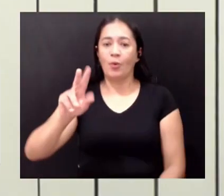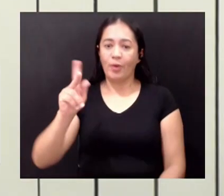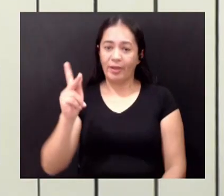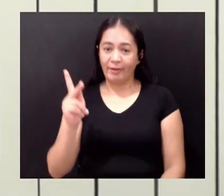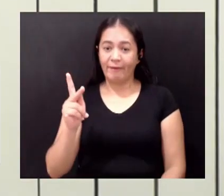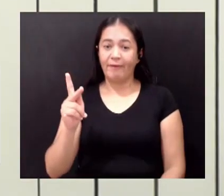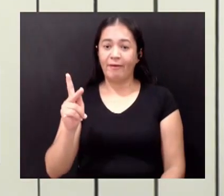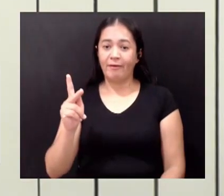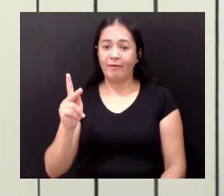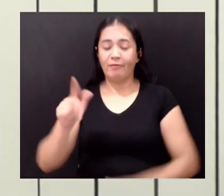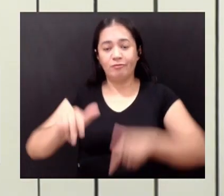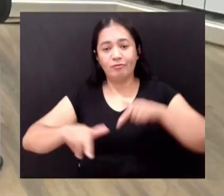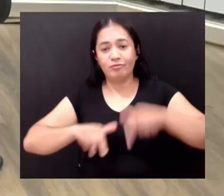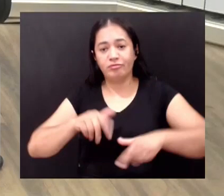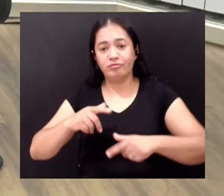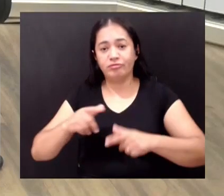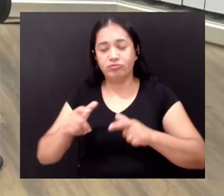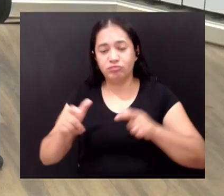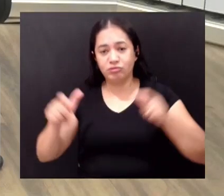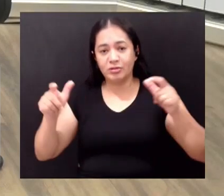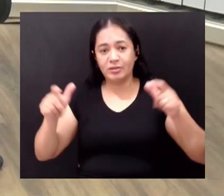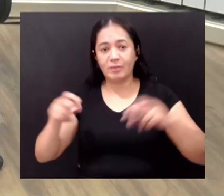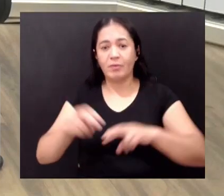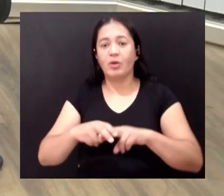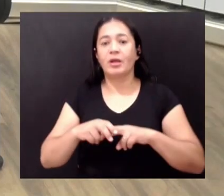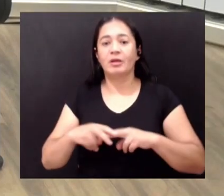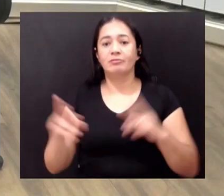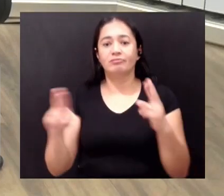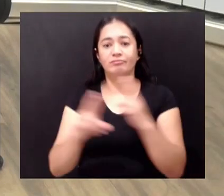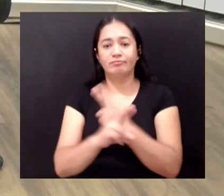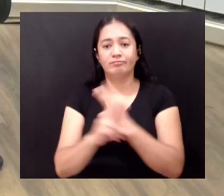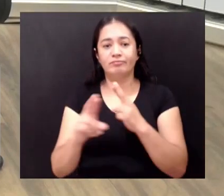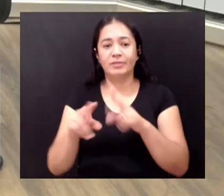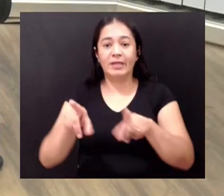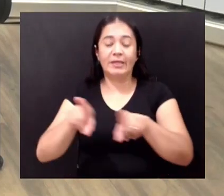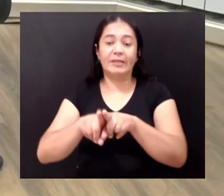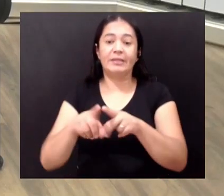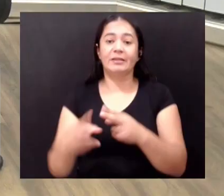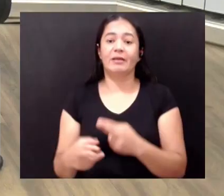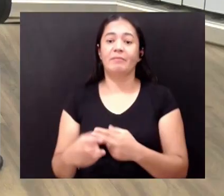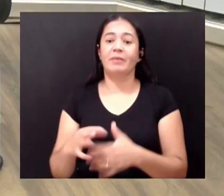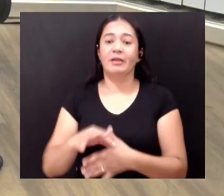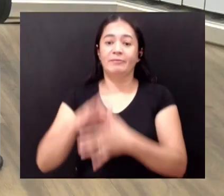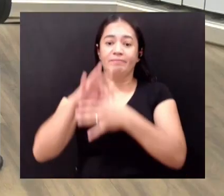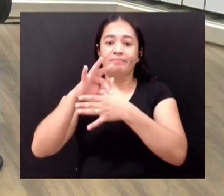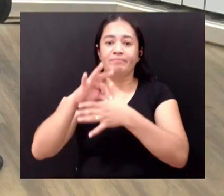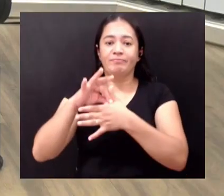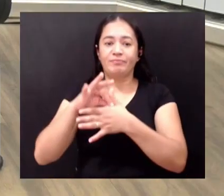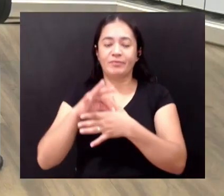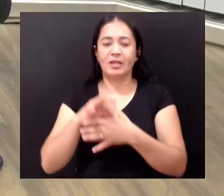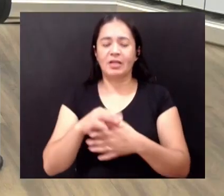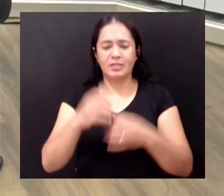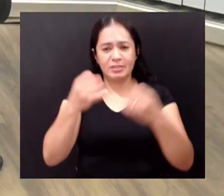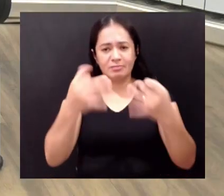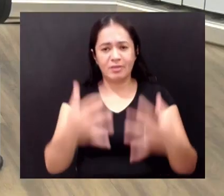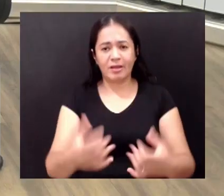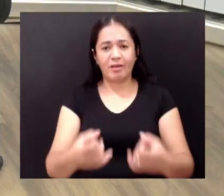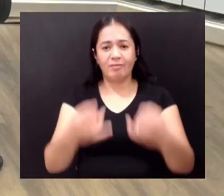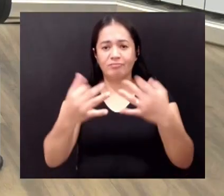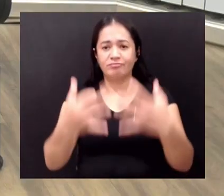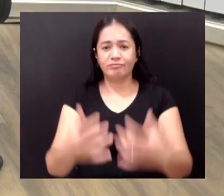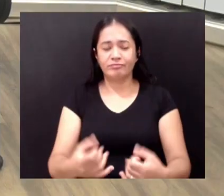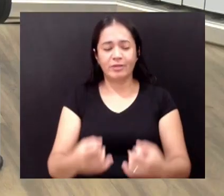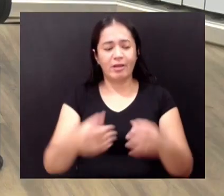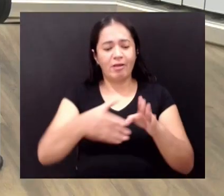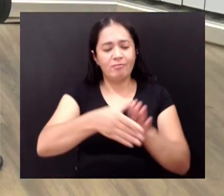parte ali de relacionamento, e da chefia também, né, em redirecionar melhor o trabalho